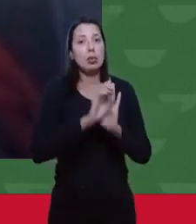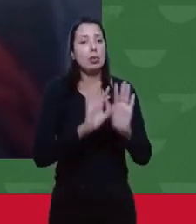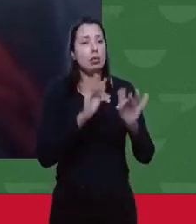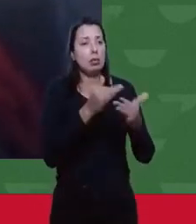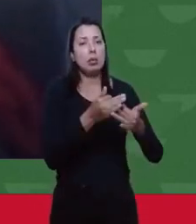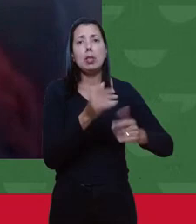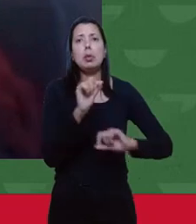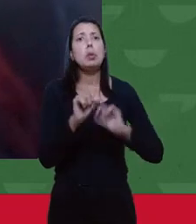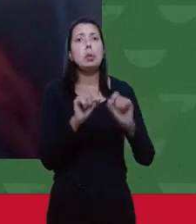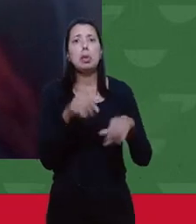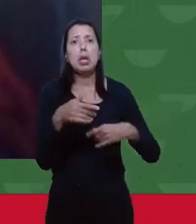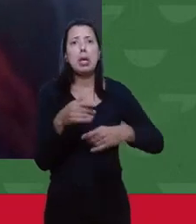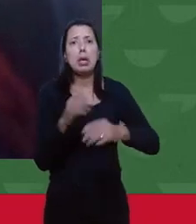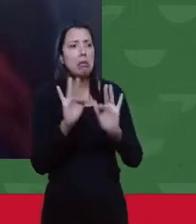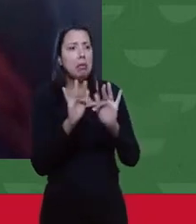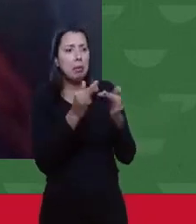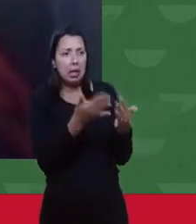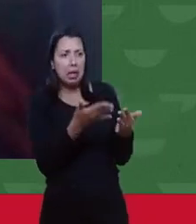que era Estatuto da Família